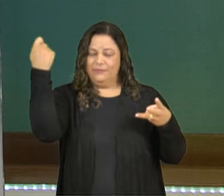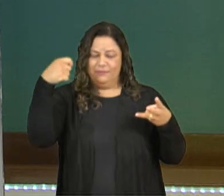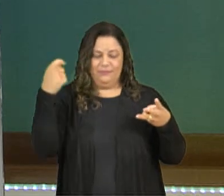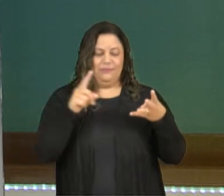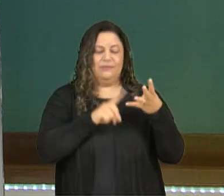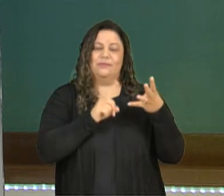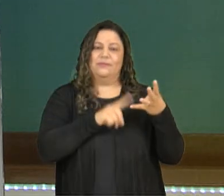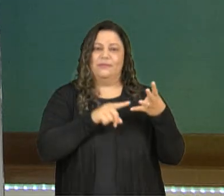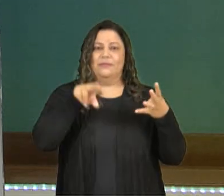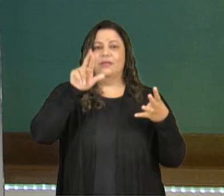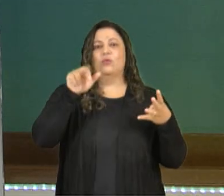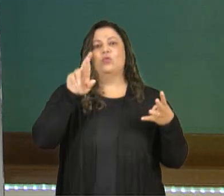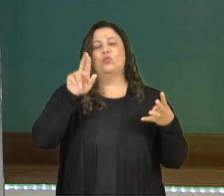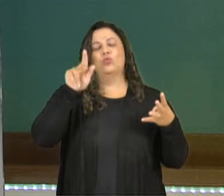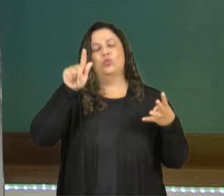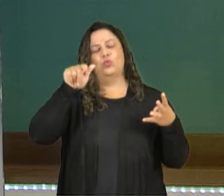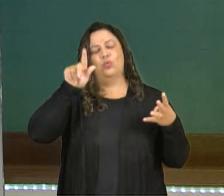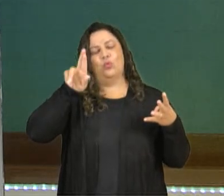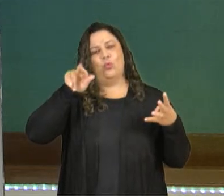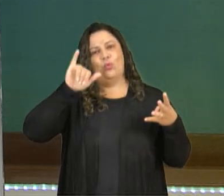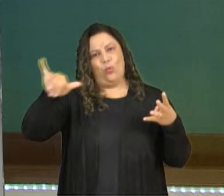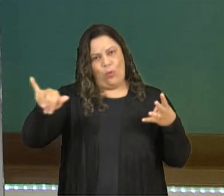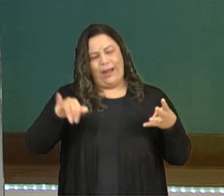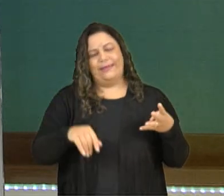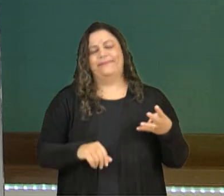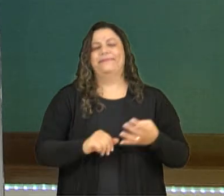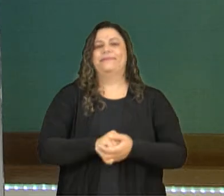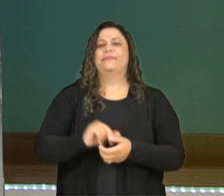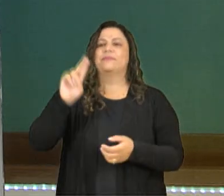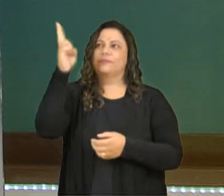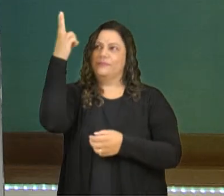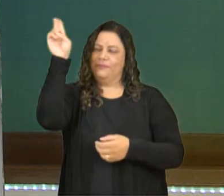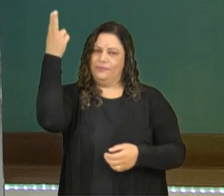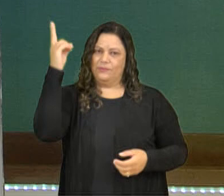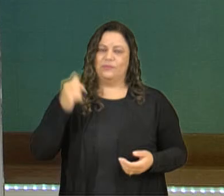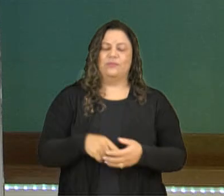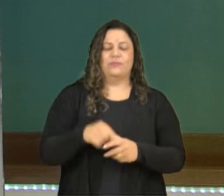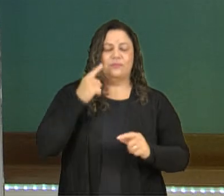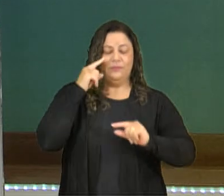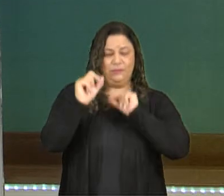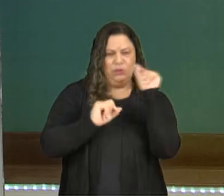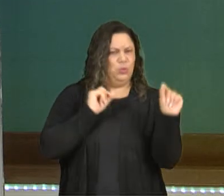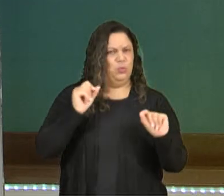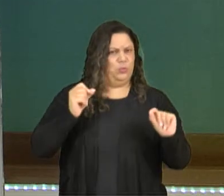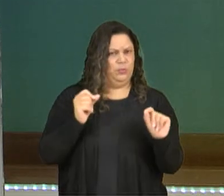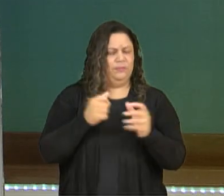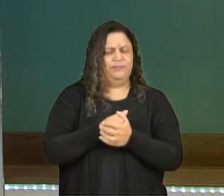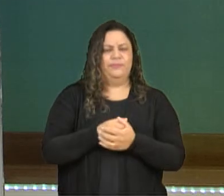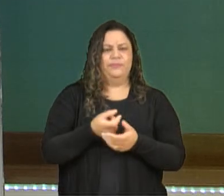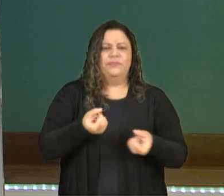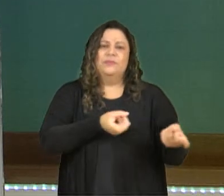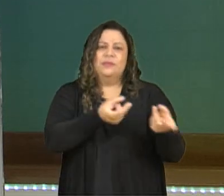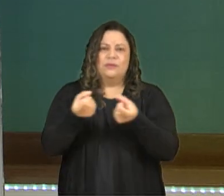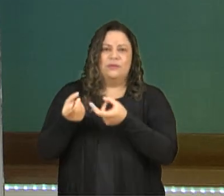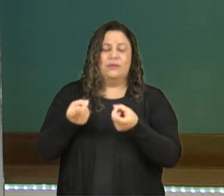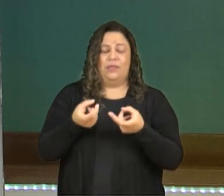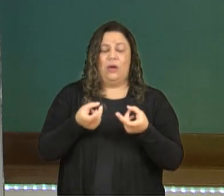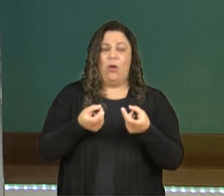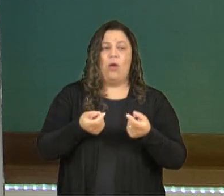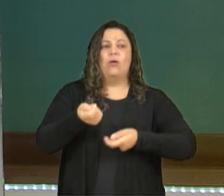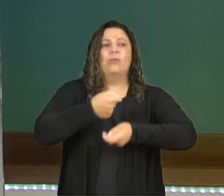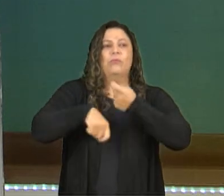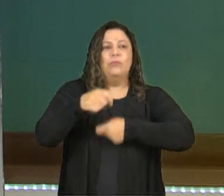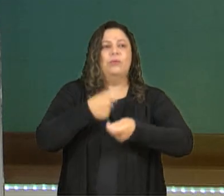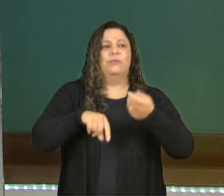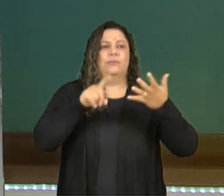como ouvintes. Já uma evolução disso seria o mercado comum. Não confundam o nome do Mercosul, que